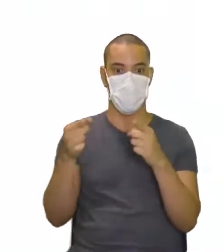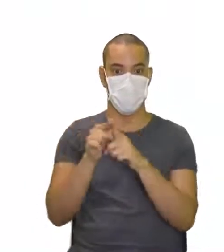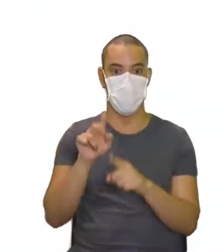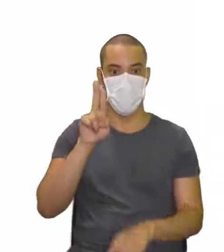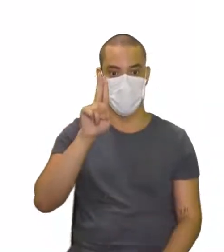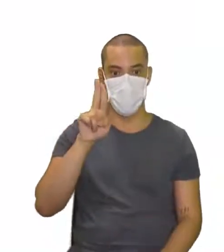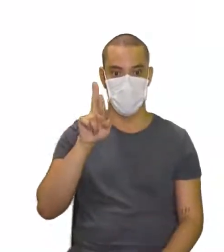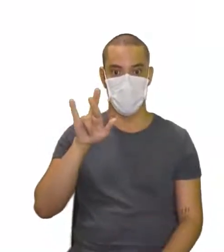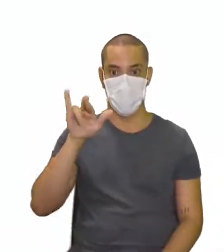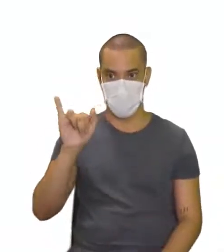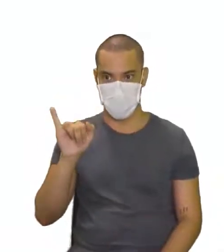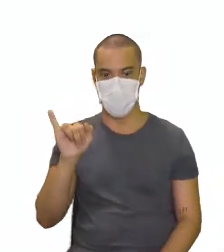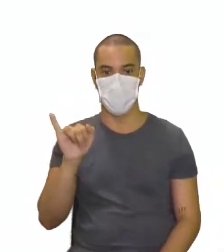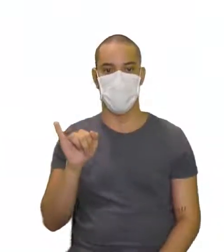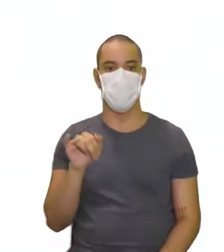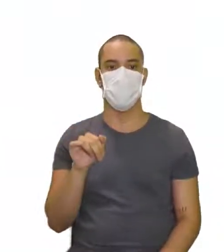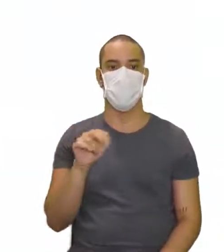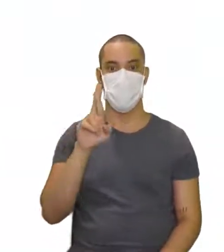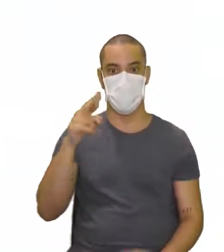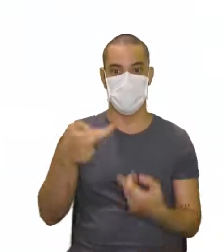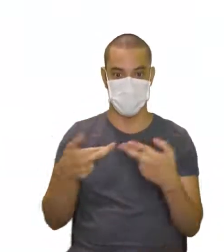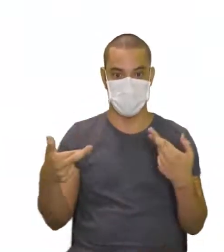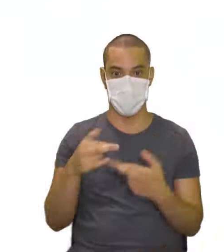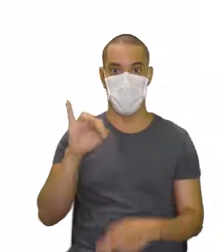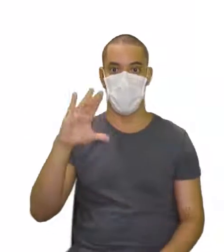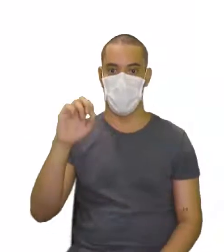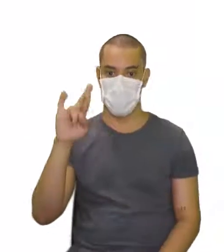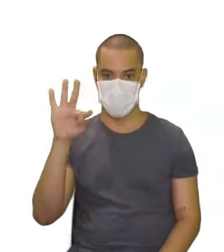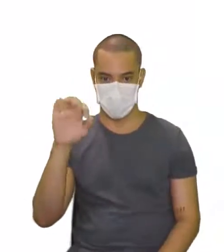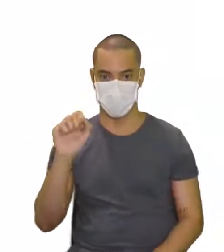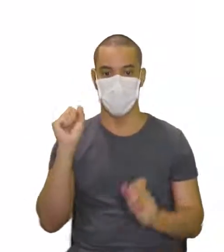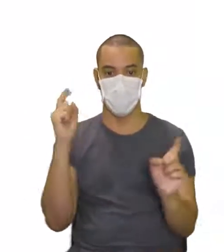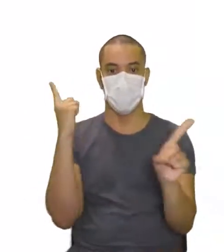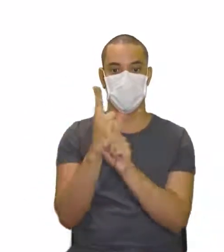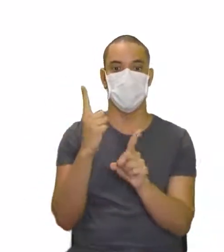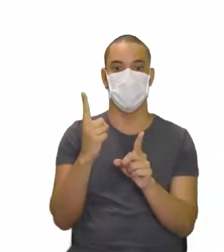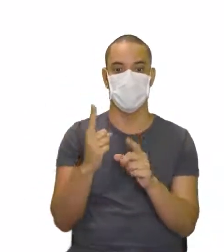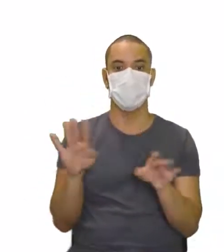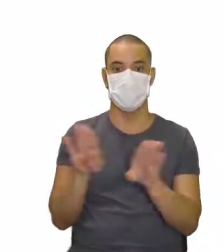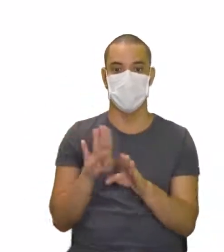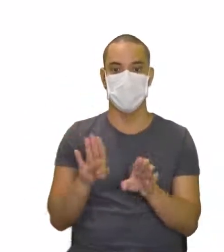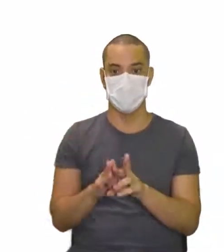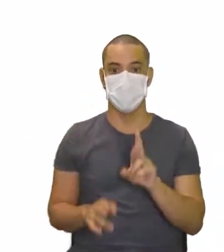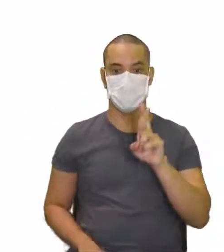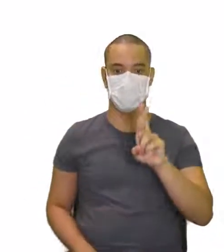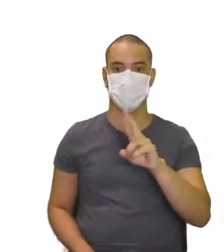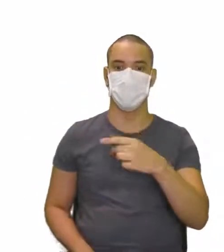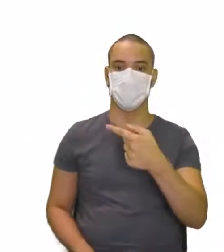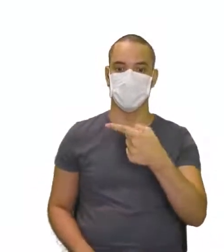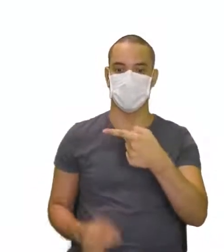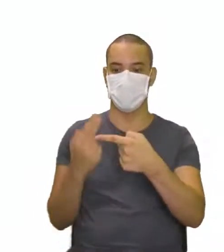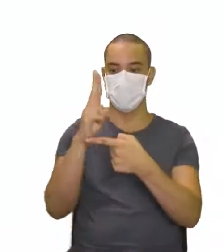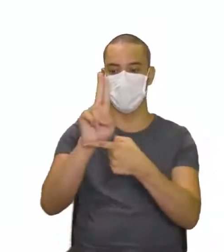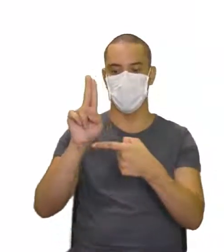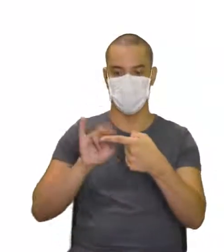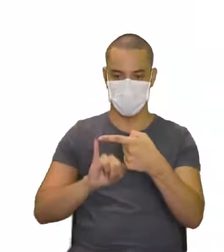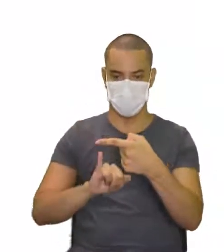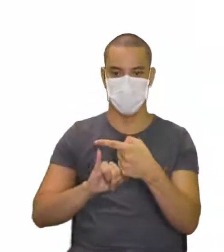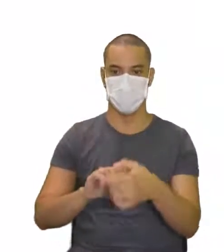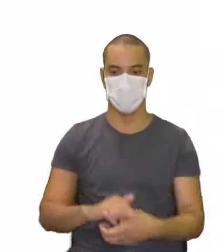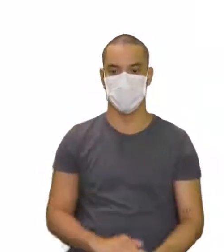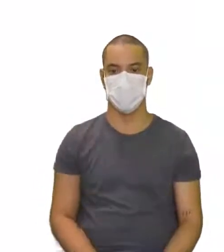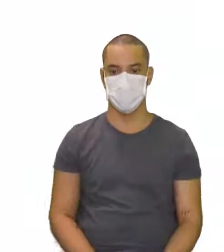Ri, que é a resistência vezes a corrente, nós podemos achar a resistência interna, olha só.